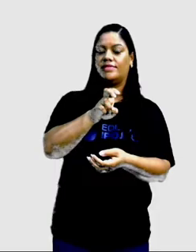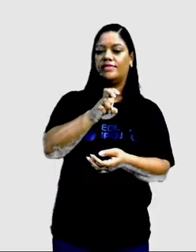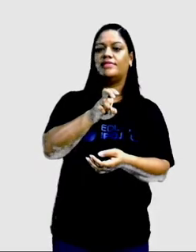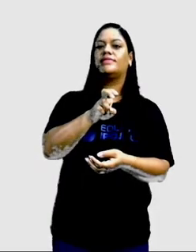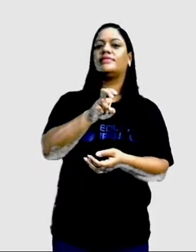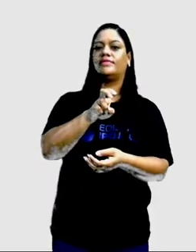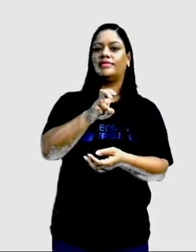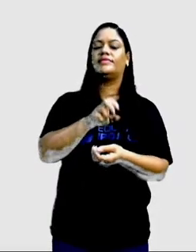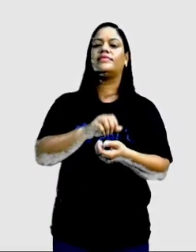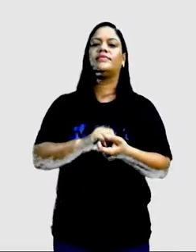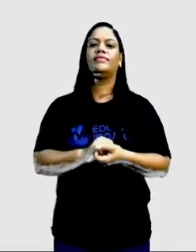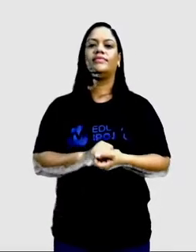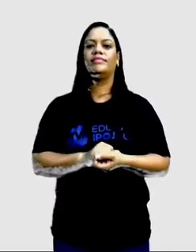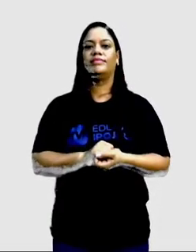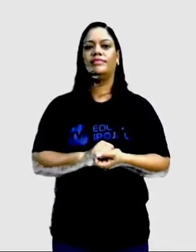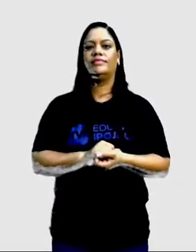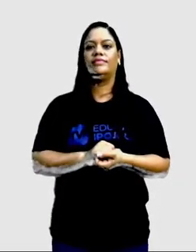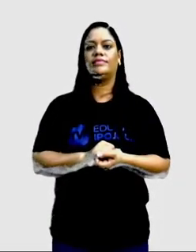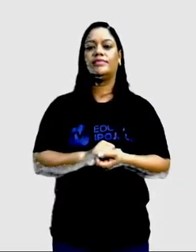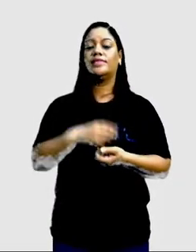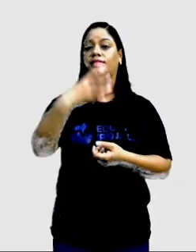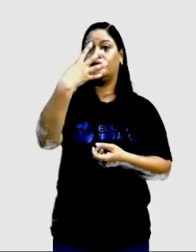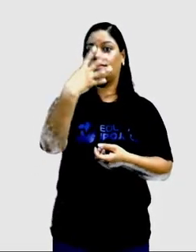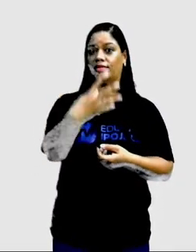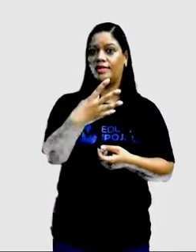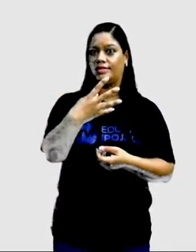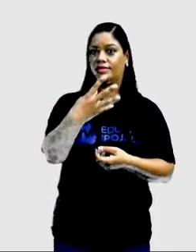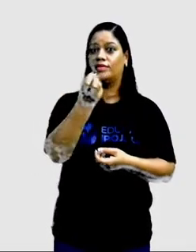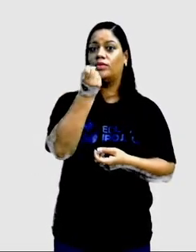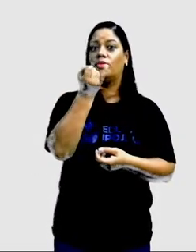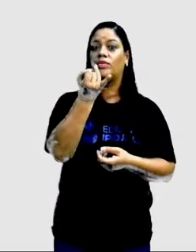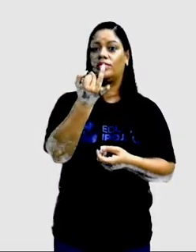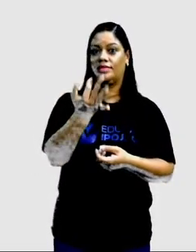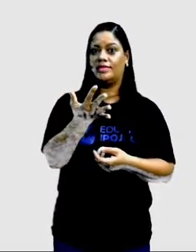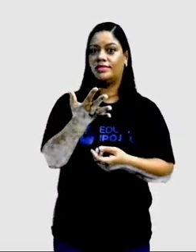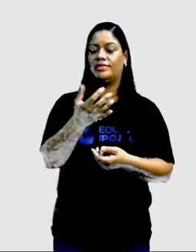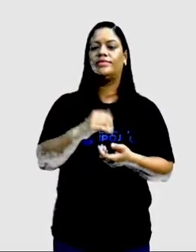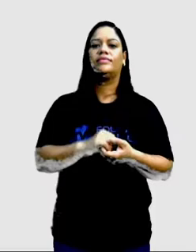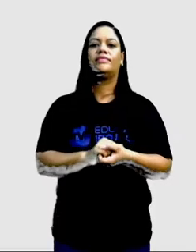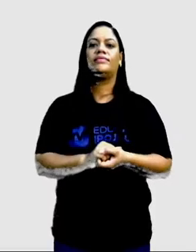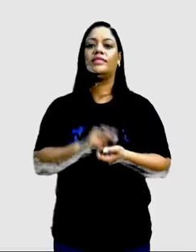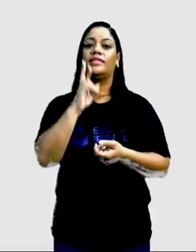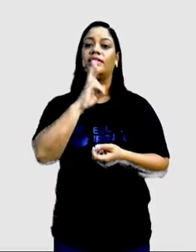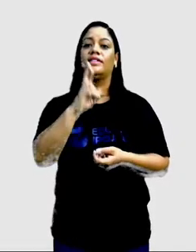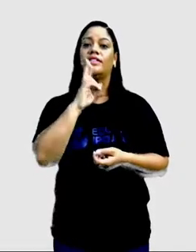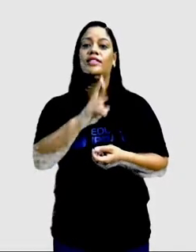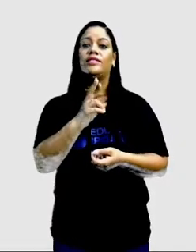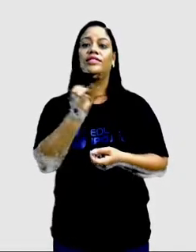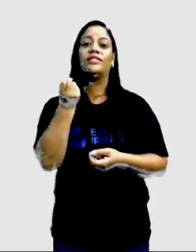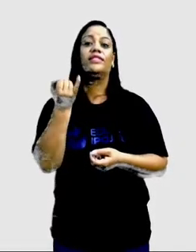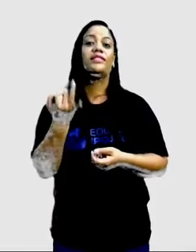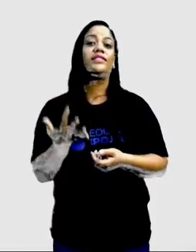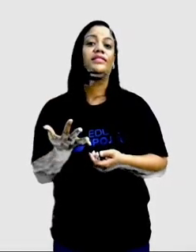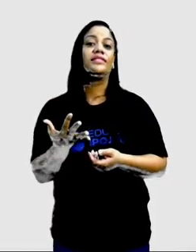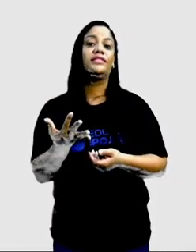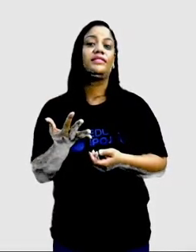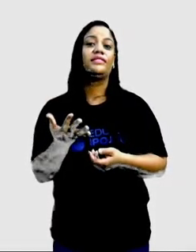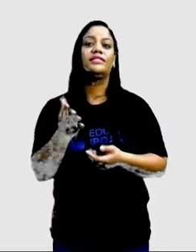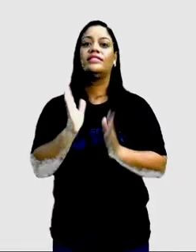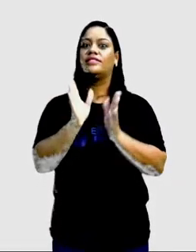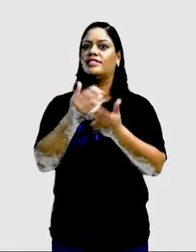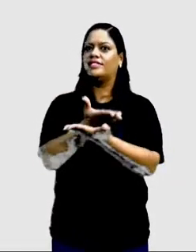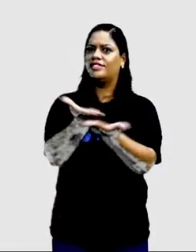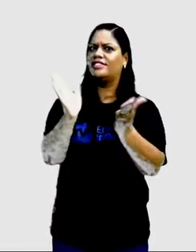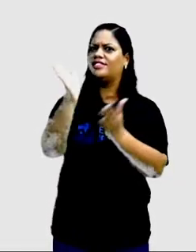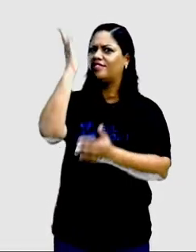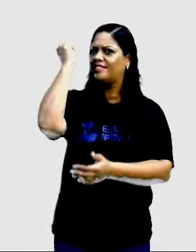Fator multiplicando. 4, fator multiplicador. E o produto, quanto será? Alguém já descobriu